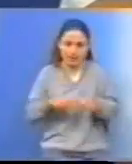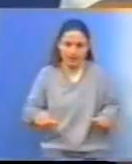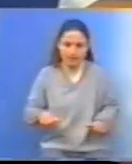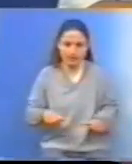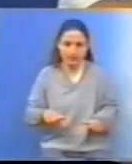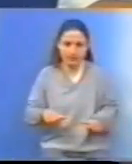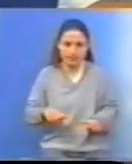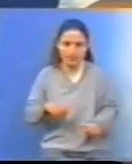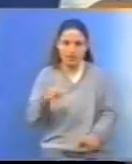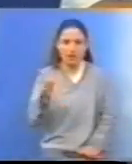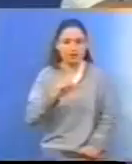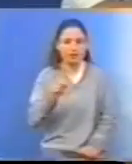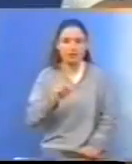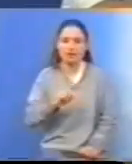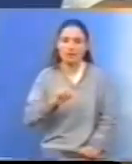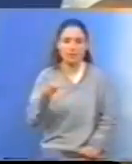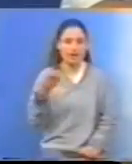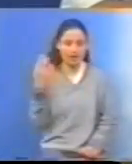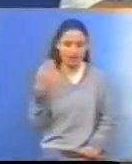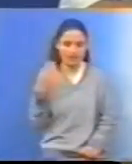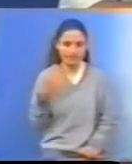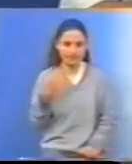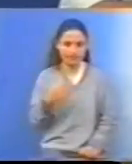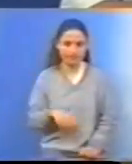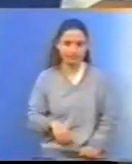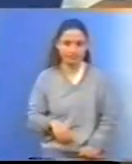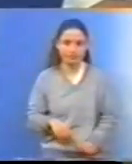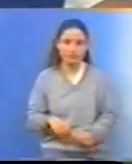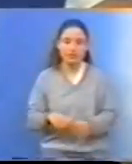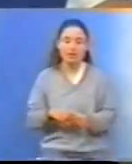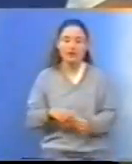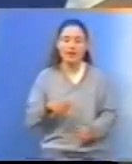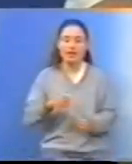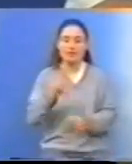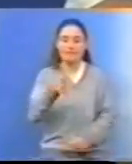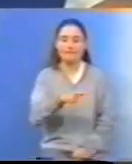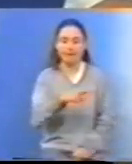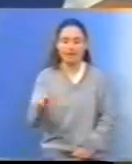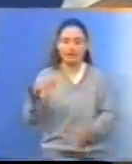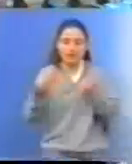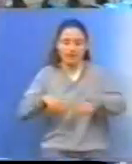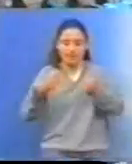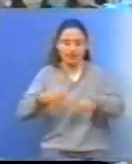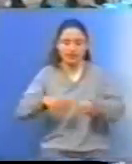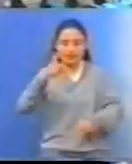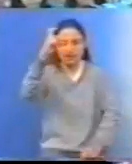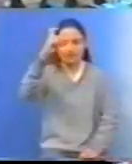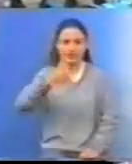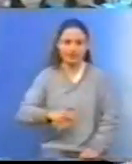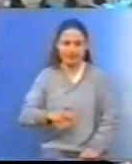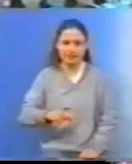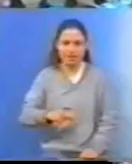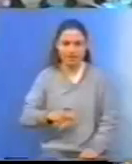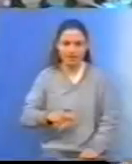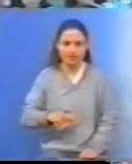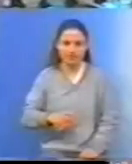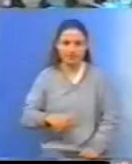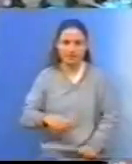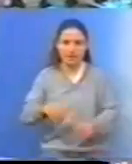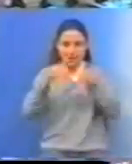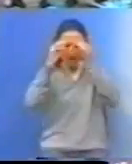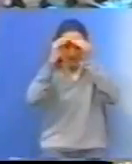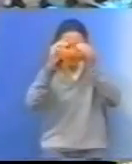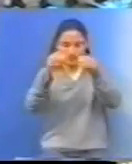ficar me encaminhando por um afeto. Eu precisava ser fiel ao Senhor que me queria padre.